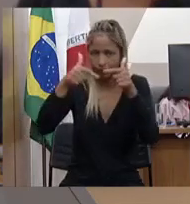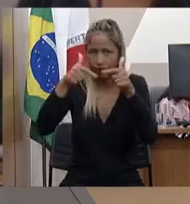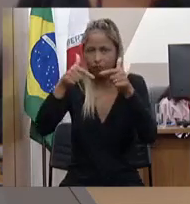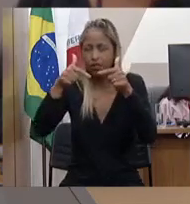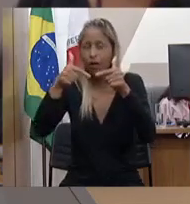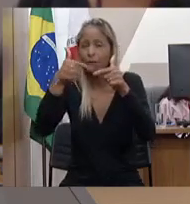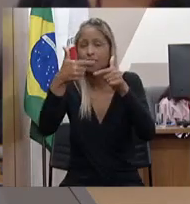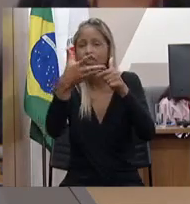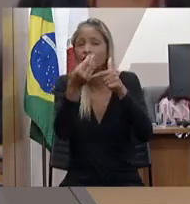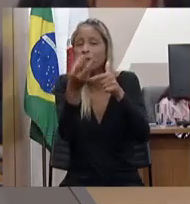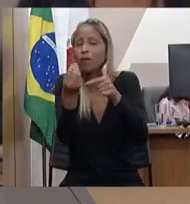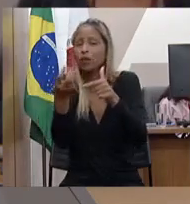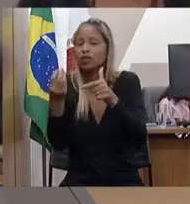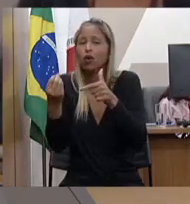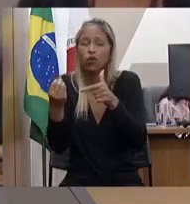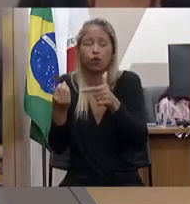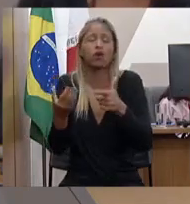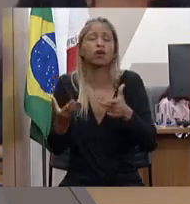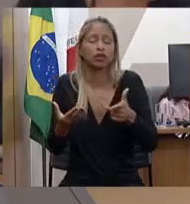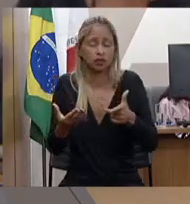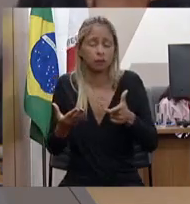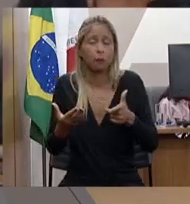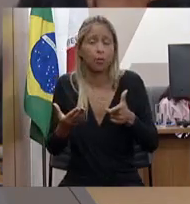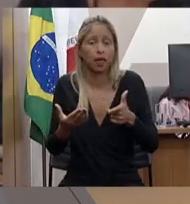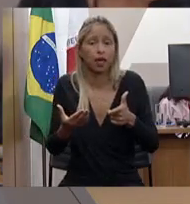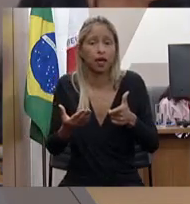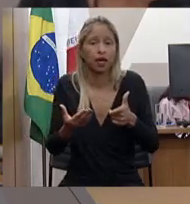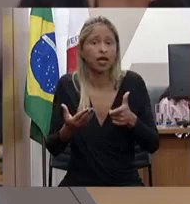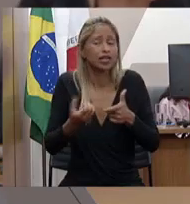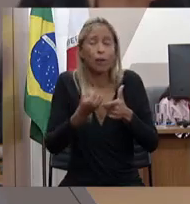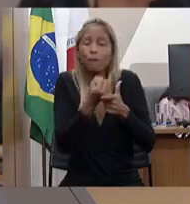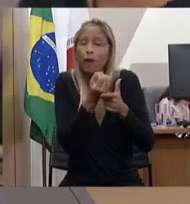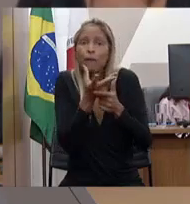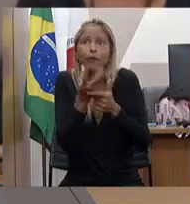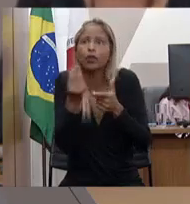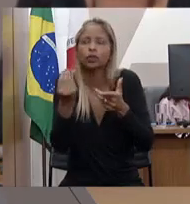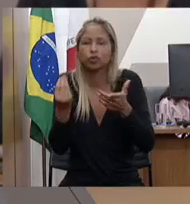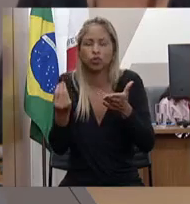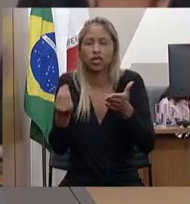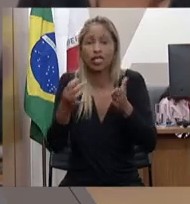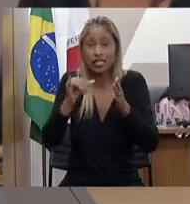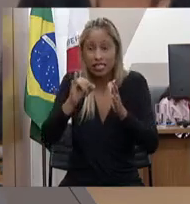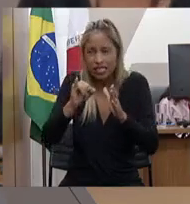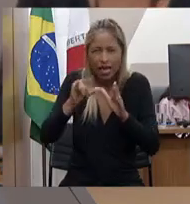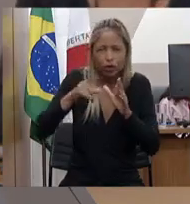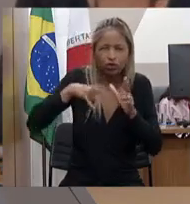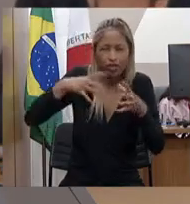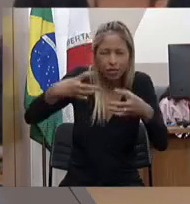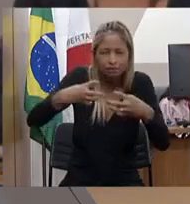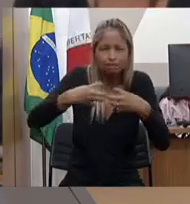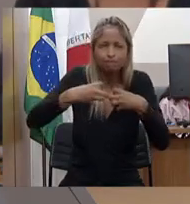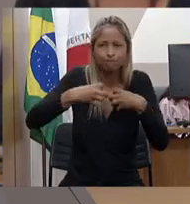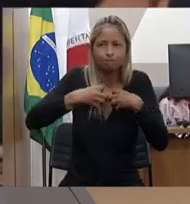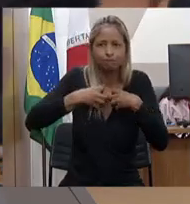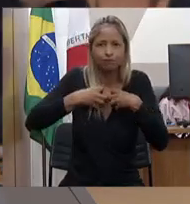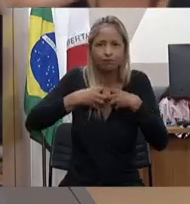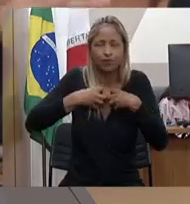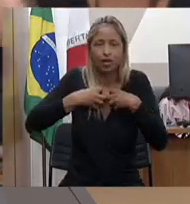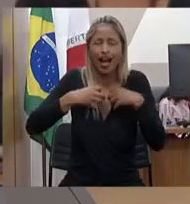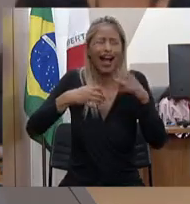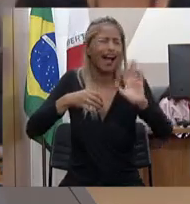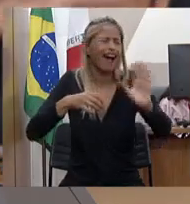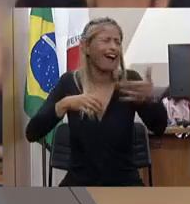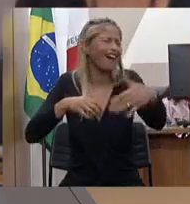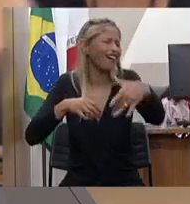vinculação que lá na Previdência eles chamam de Nexo se eles não tiverem esse tal de Nexo eles falam que a doença